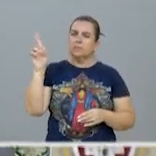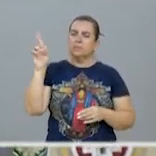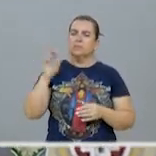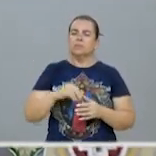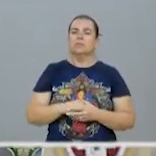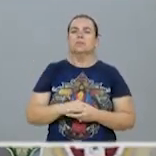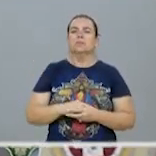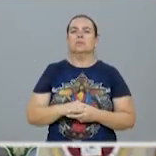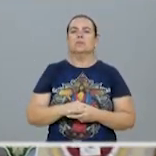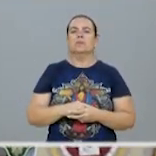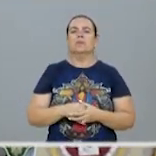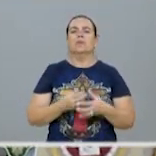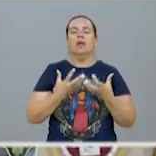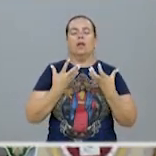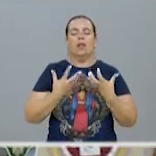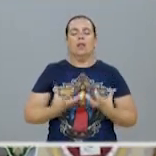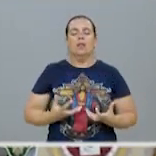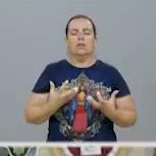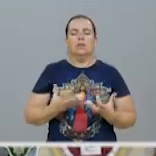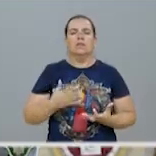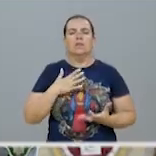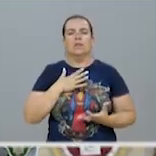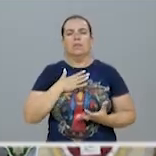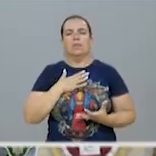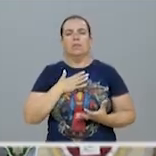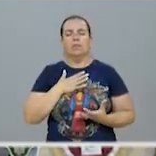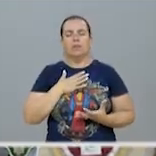alivie o meu peso,